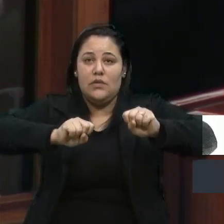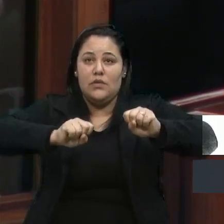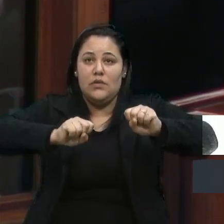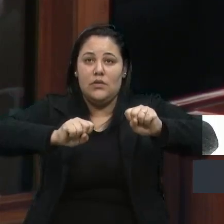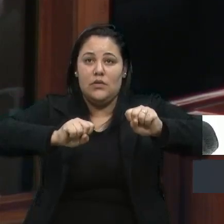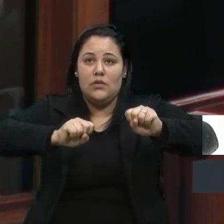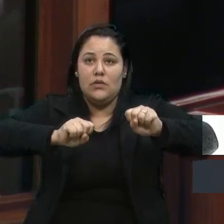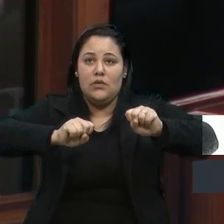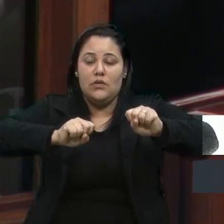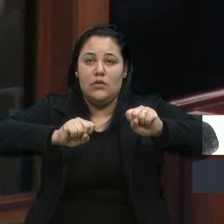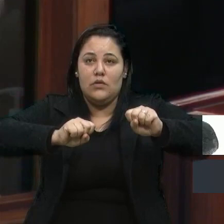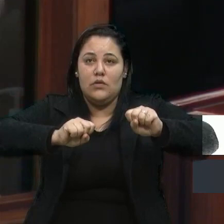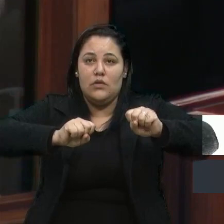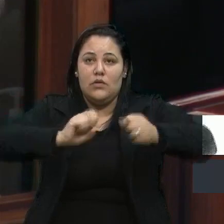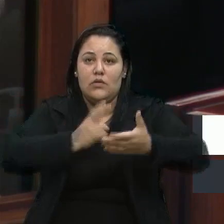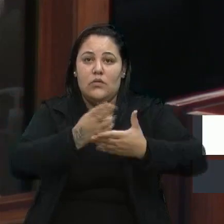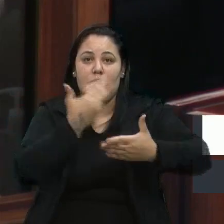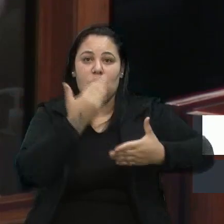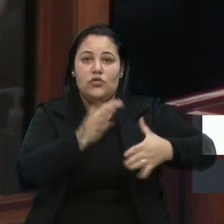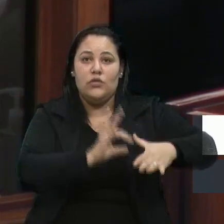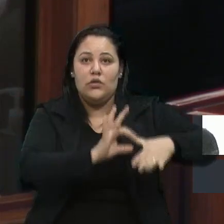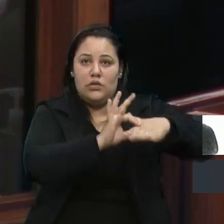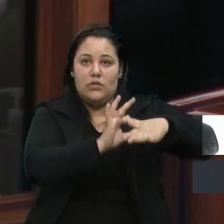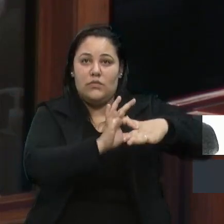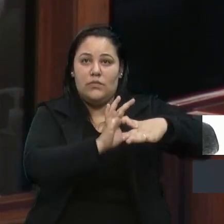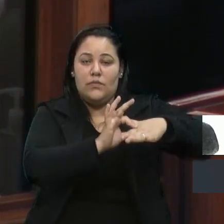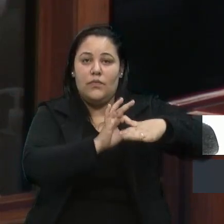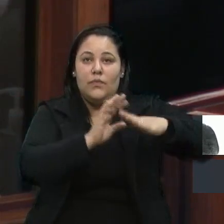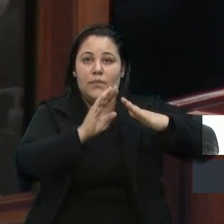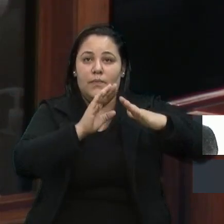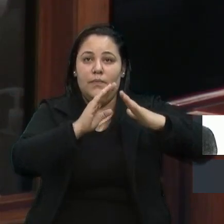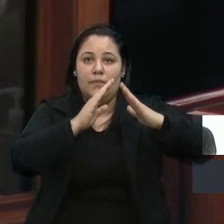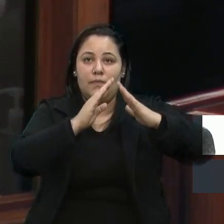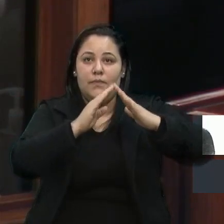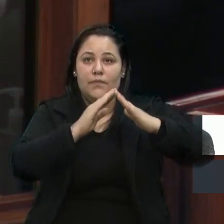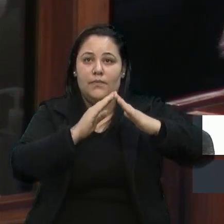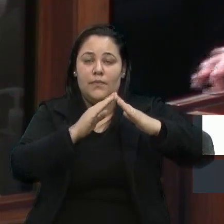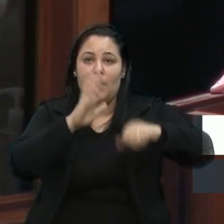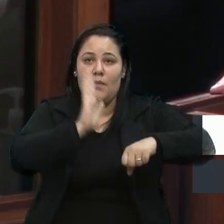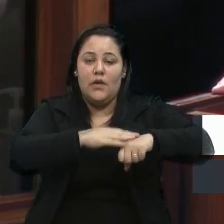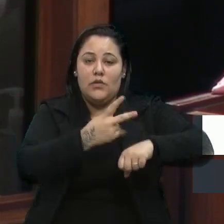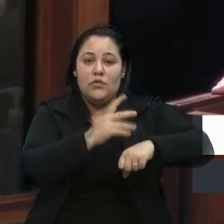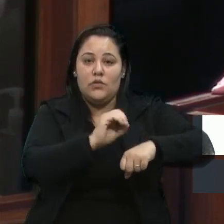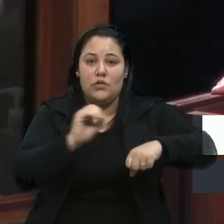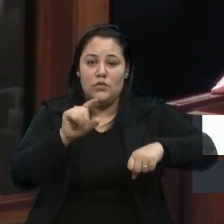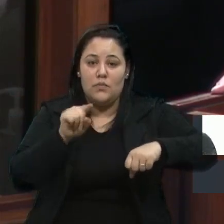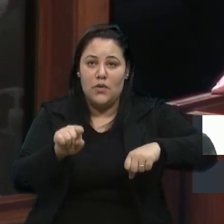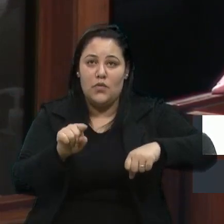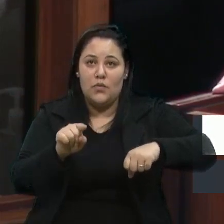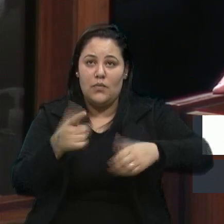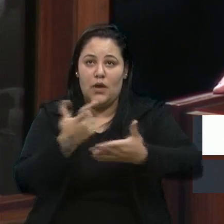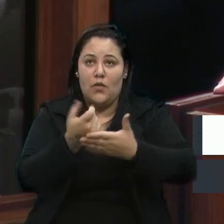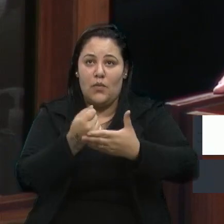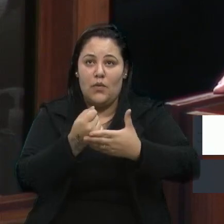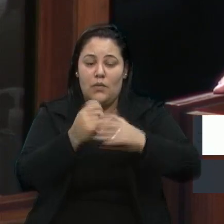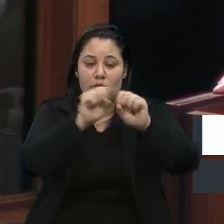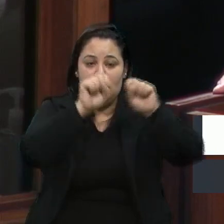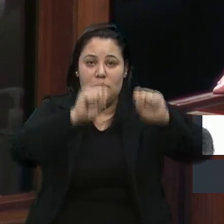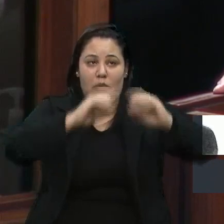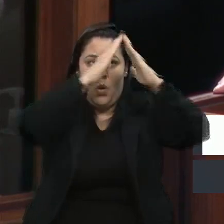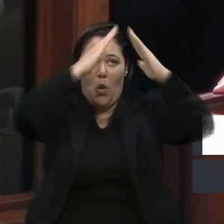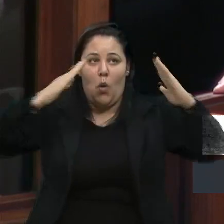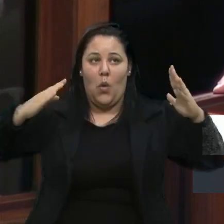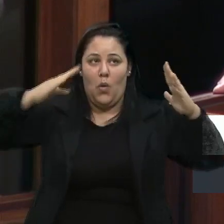Novo. Segue a declaração de líderes, Calco. Mais 200 mil para aquisição de sistema de aquecimento solar